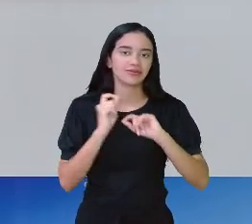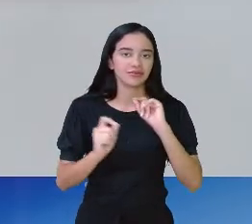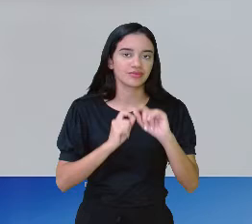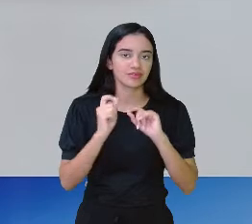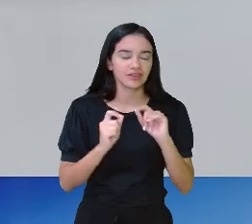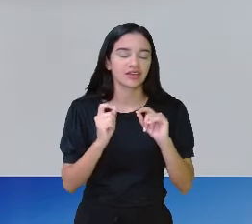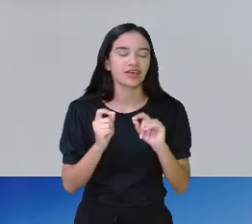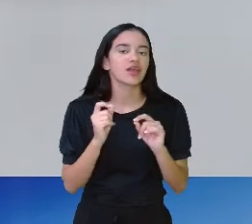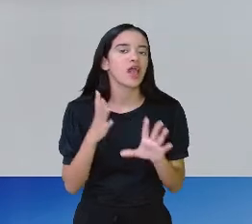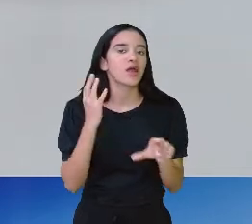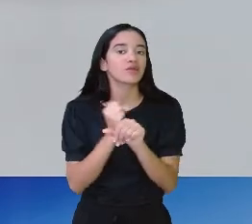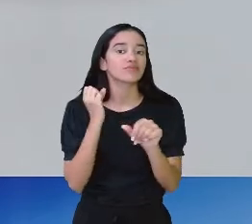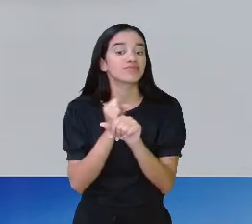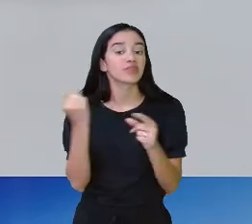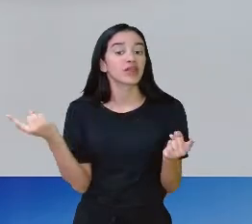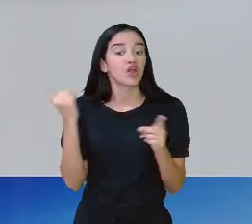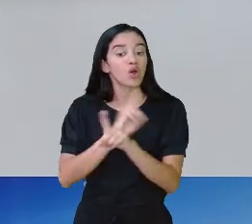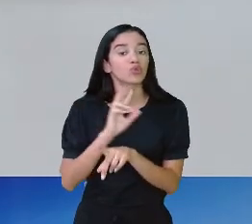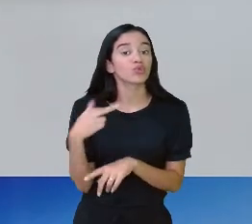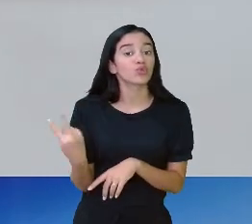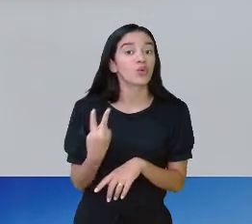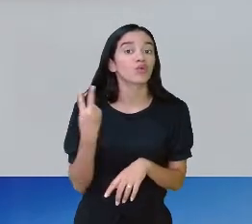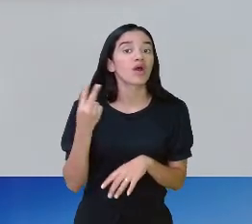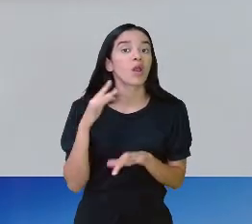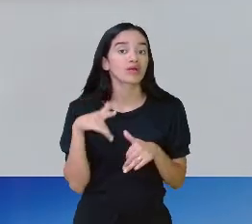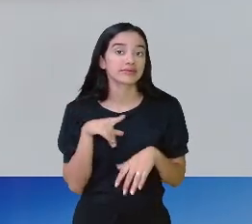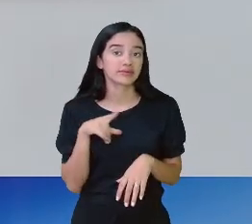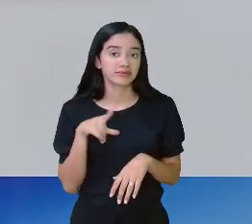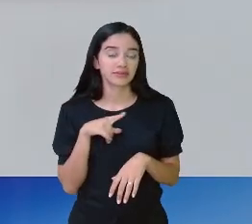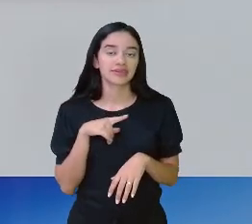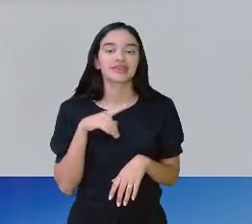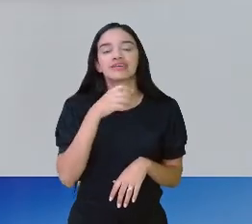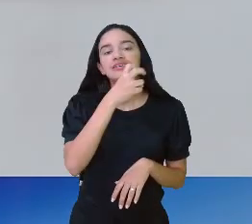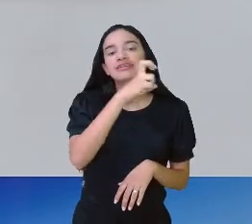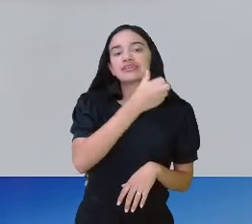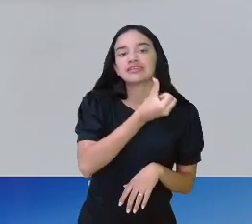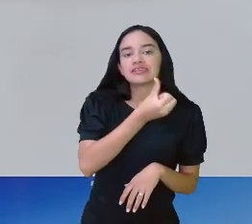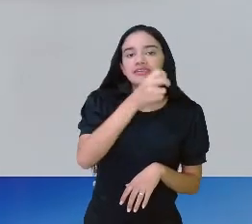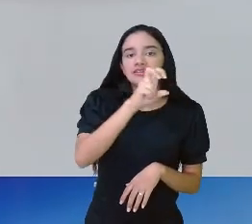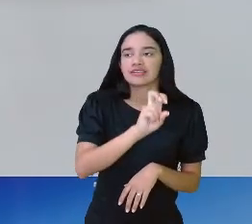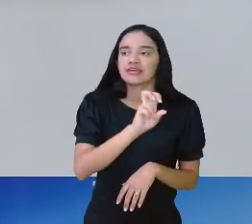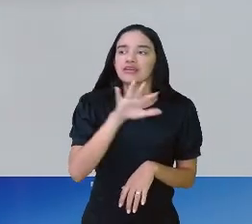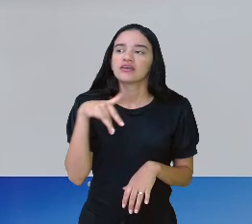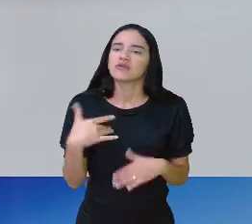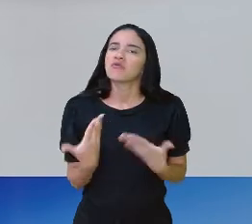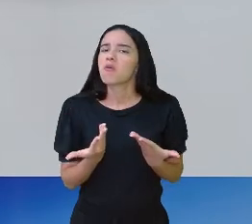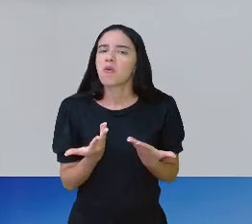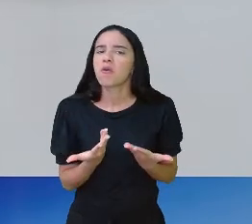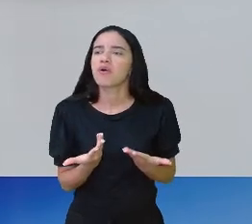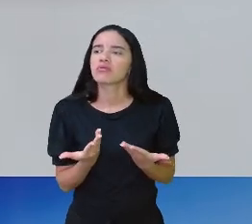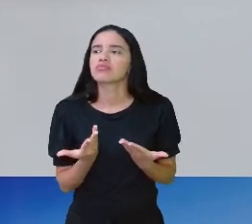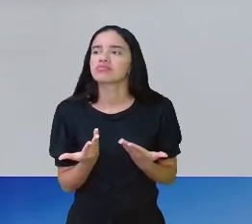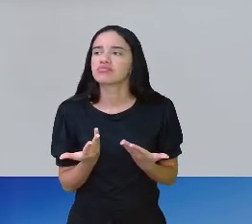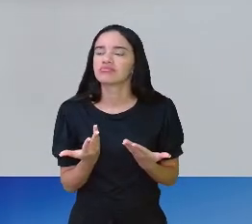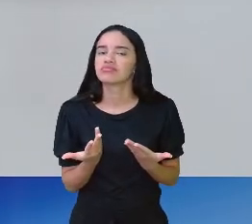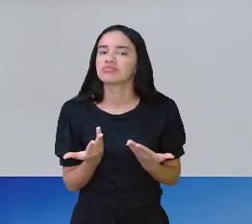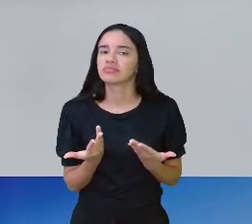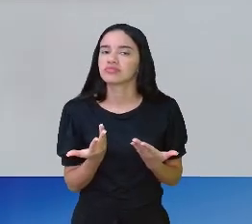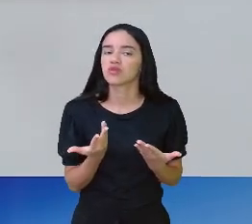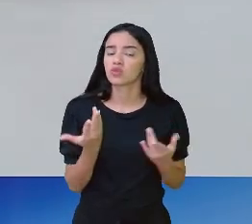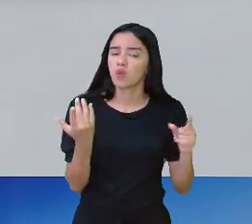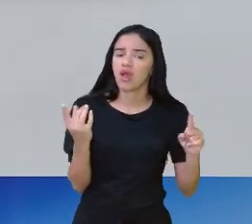operação inversa a partir dos valores que eu tenho. 65. Qual foi a operação inversa da adição? Não